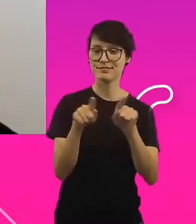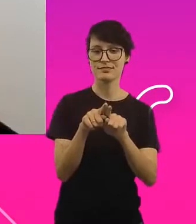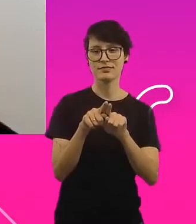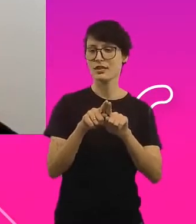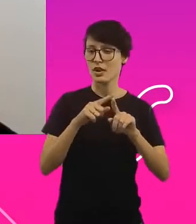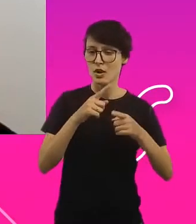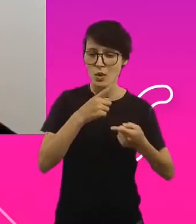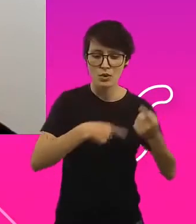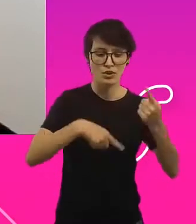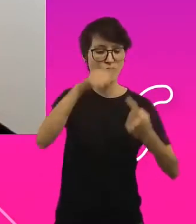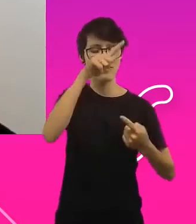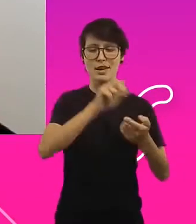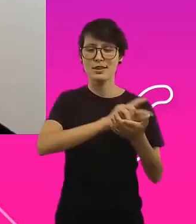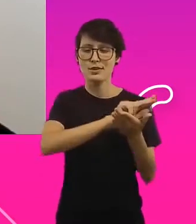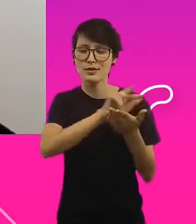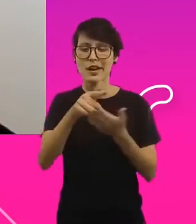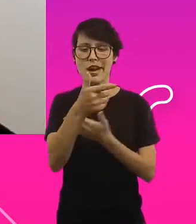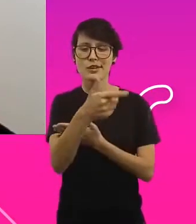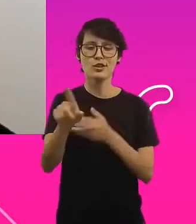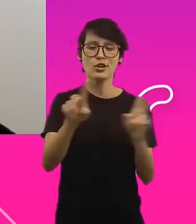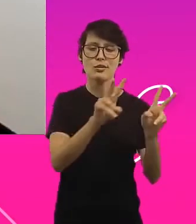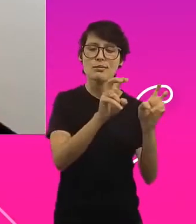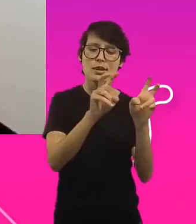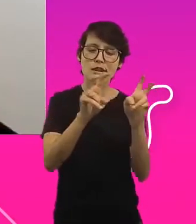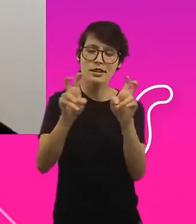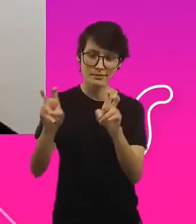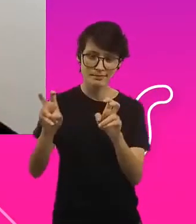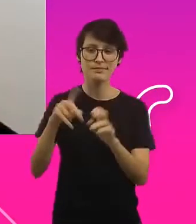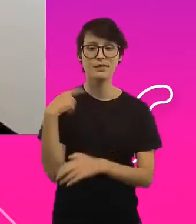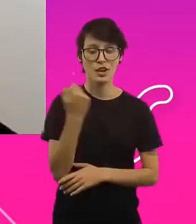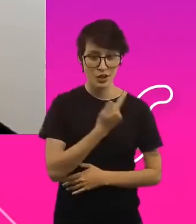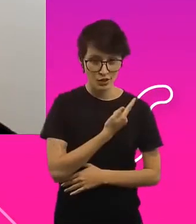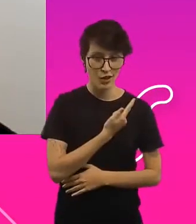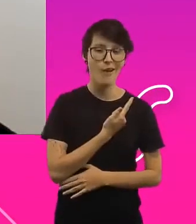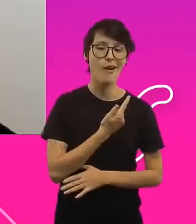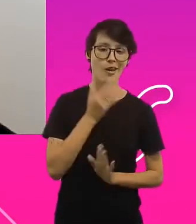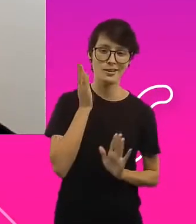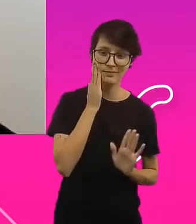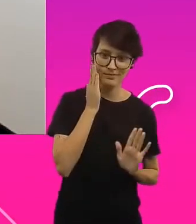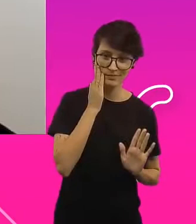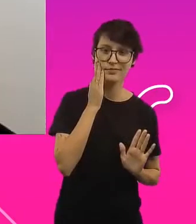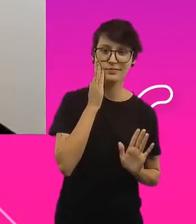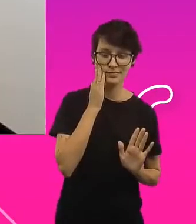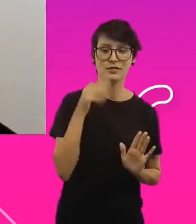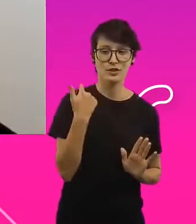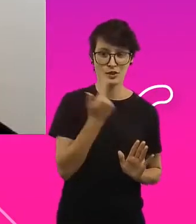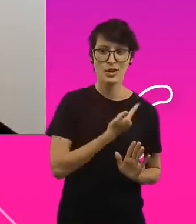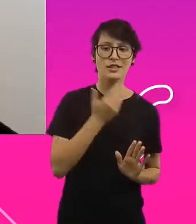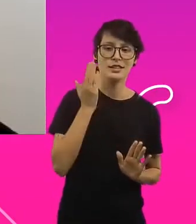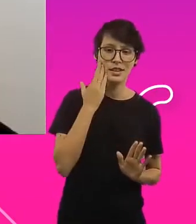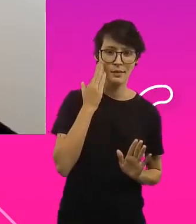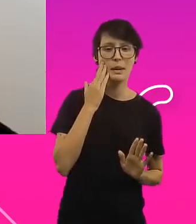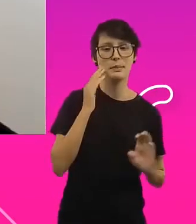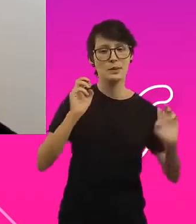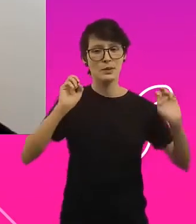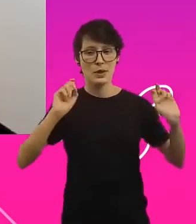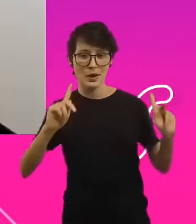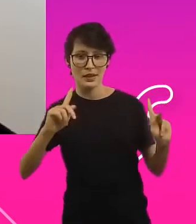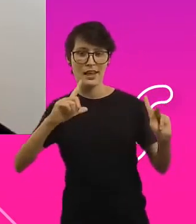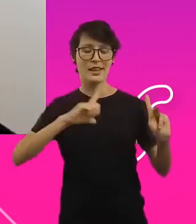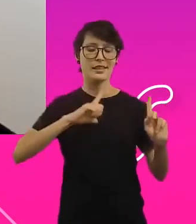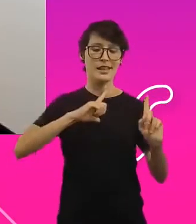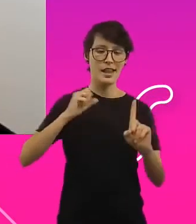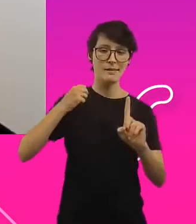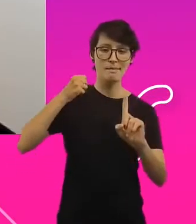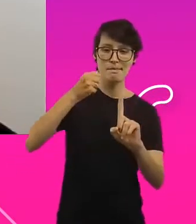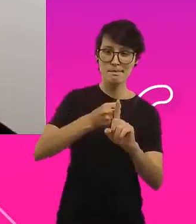de várias outras questões. A gente sabe que, embora seja um impacto nacional